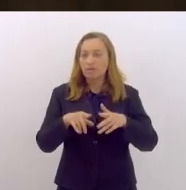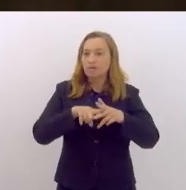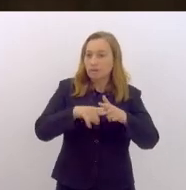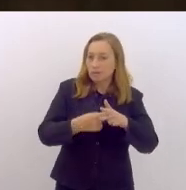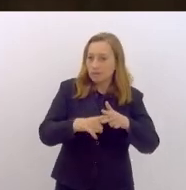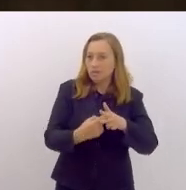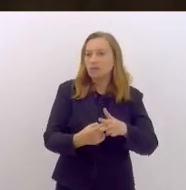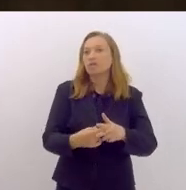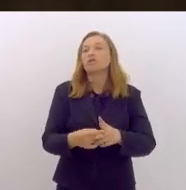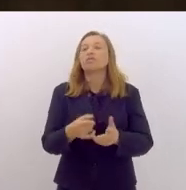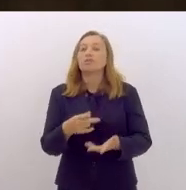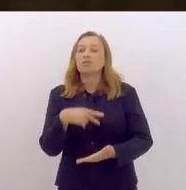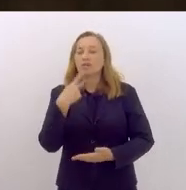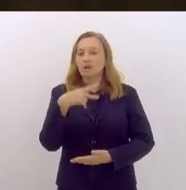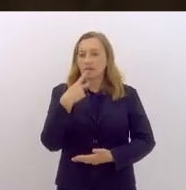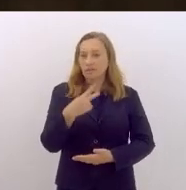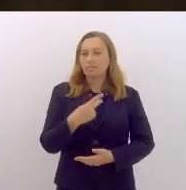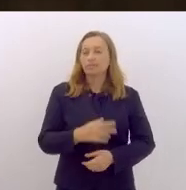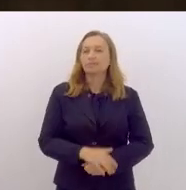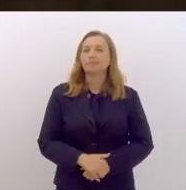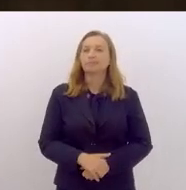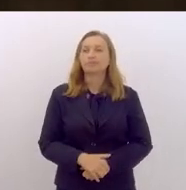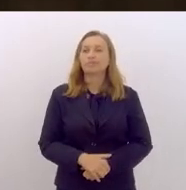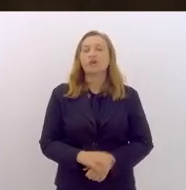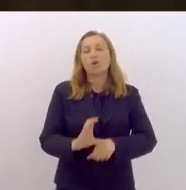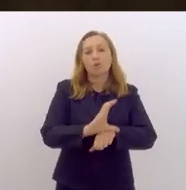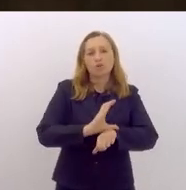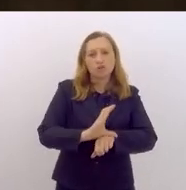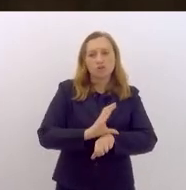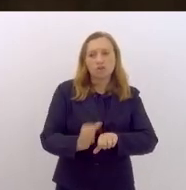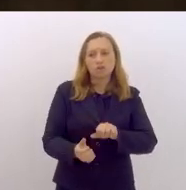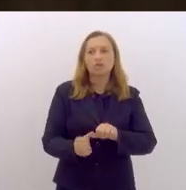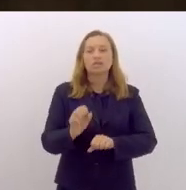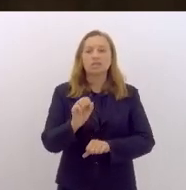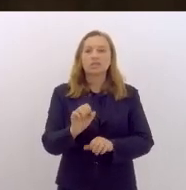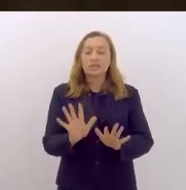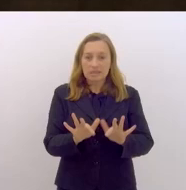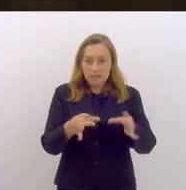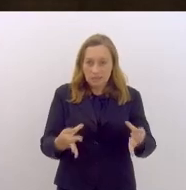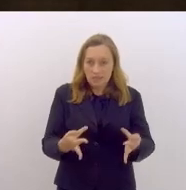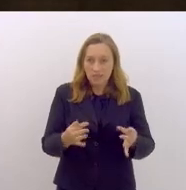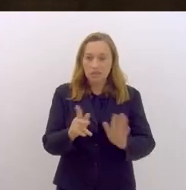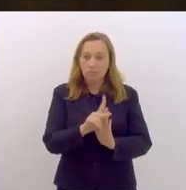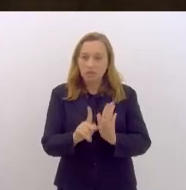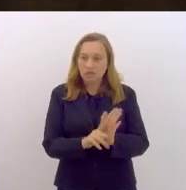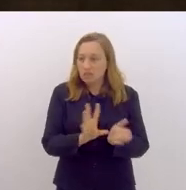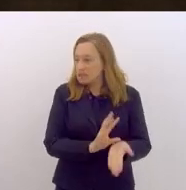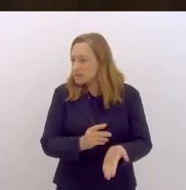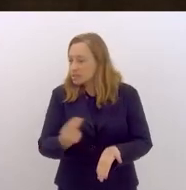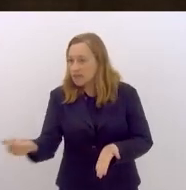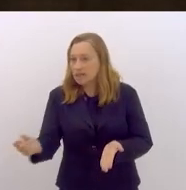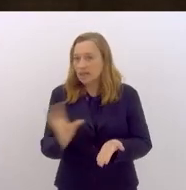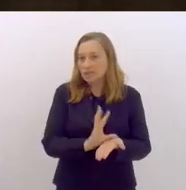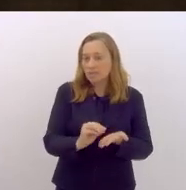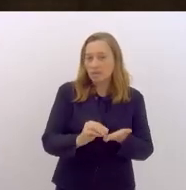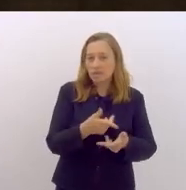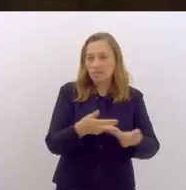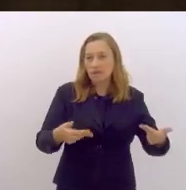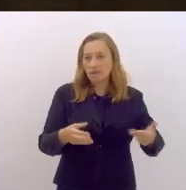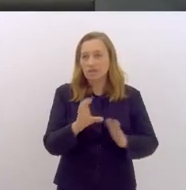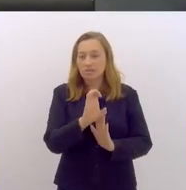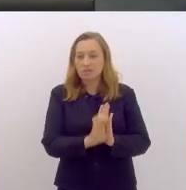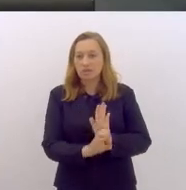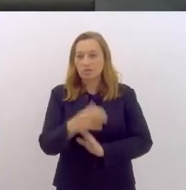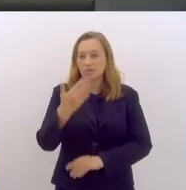correções, vou dar o parecer pela constitucionalidade simples, o projeto sairá de pauta, que tem a opção de emenda. Obrigado, senhor